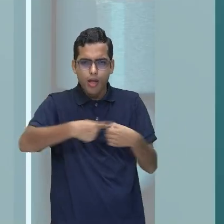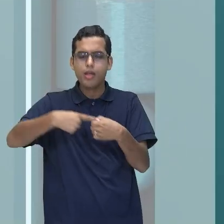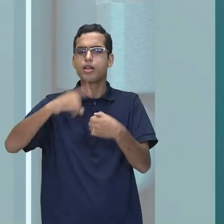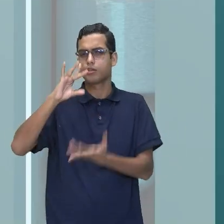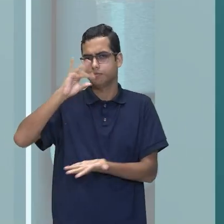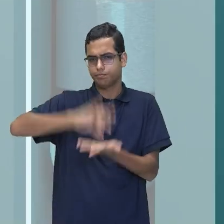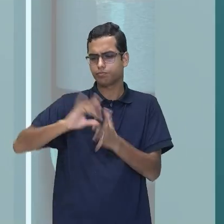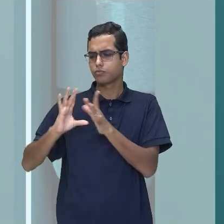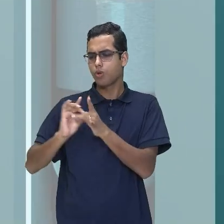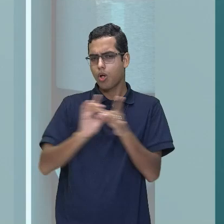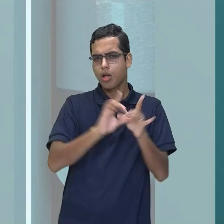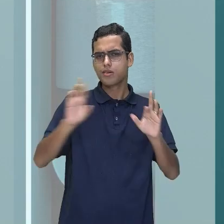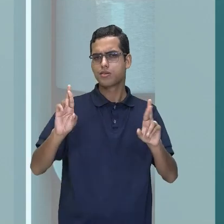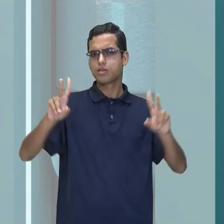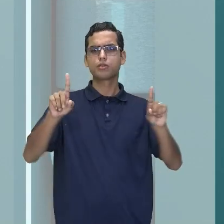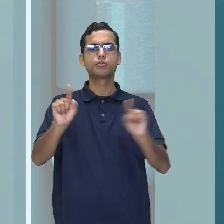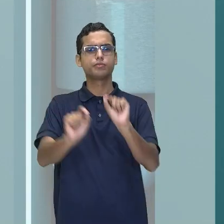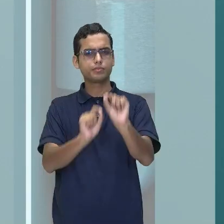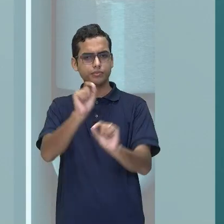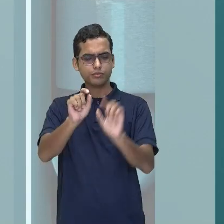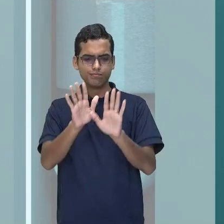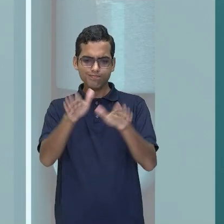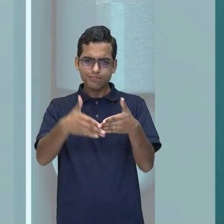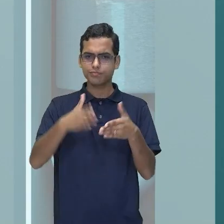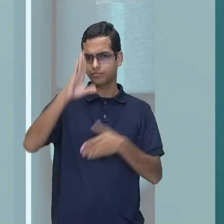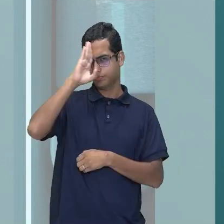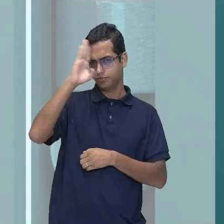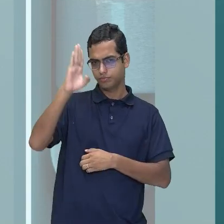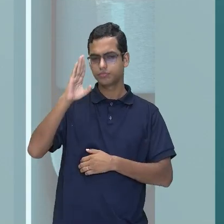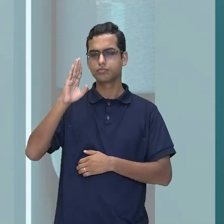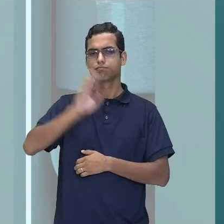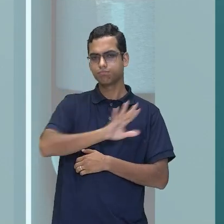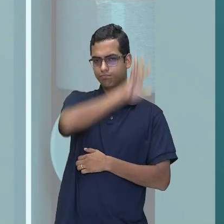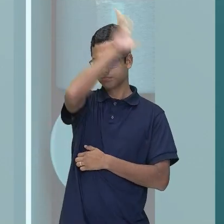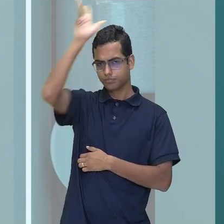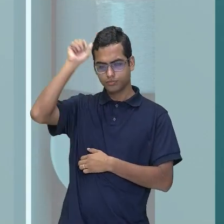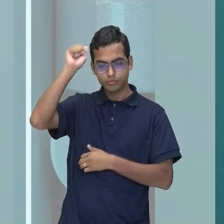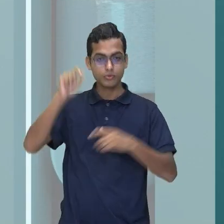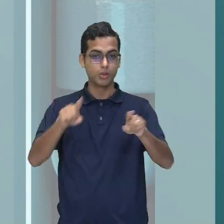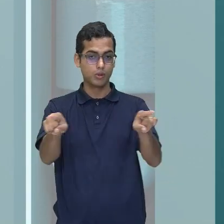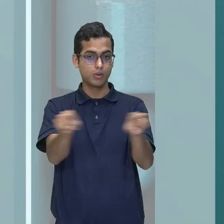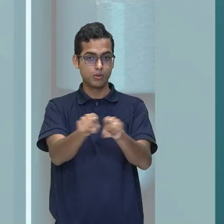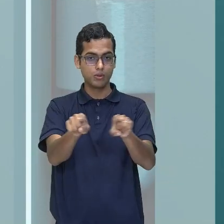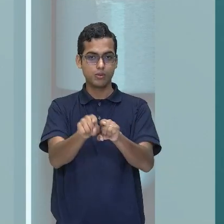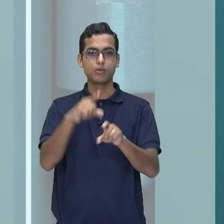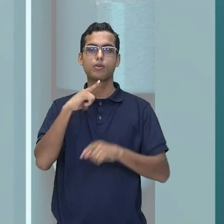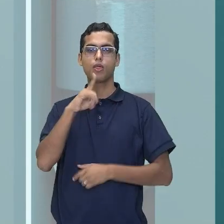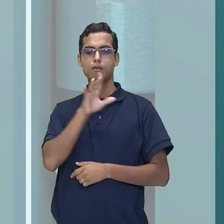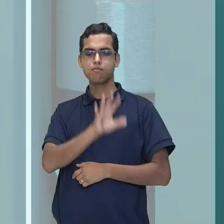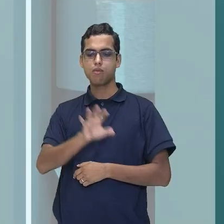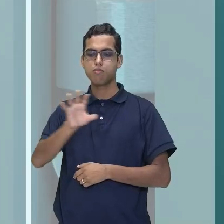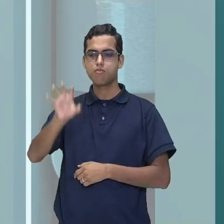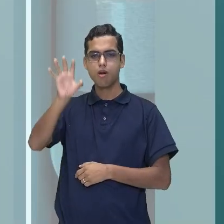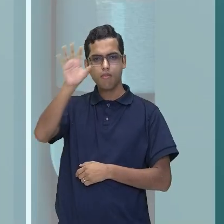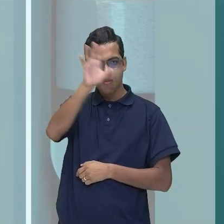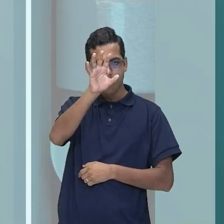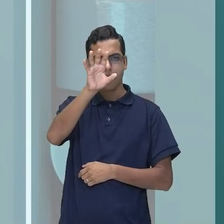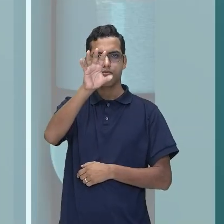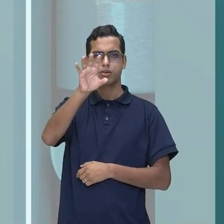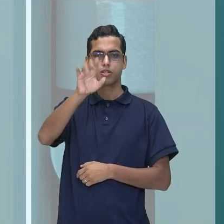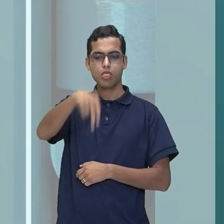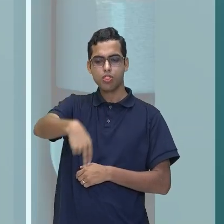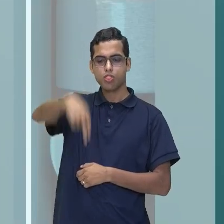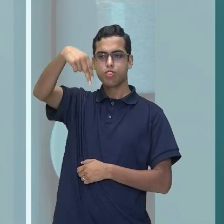Aquele contexto voltado para o interior do nosso estado, para o contexto regional. Como é que a gente